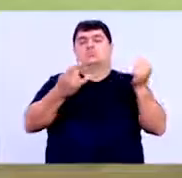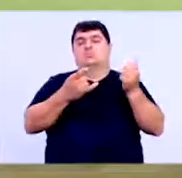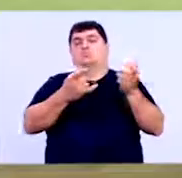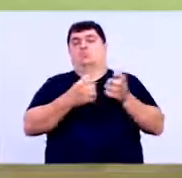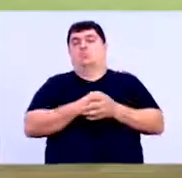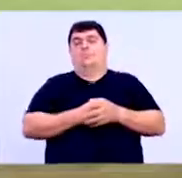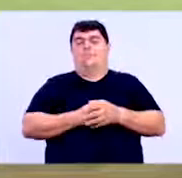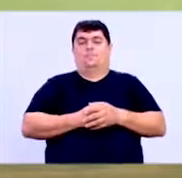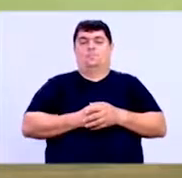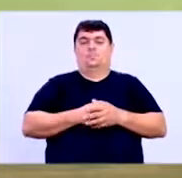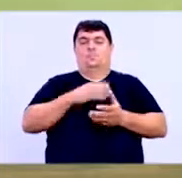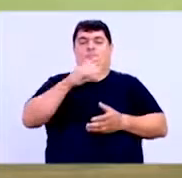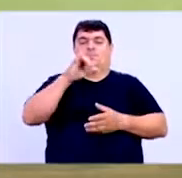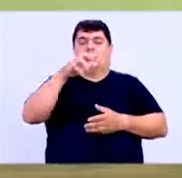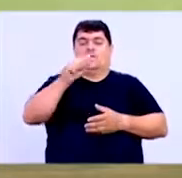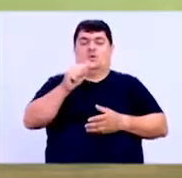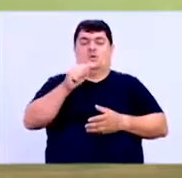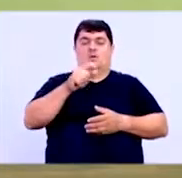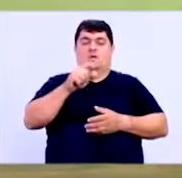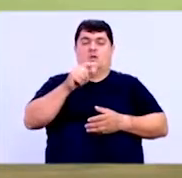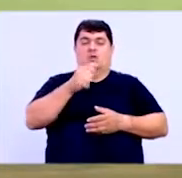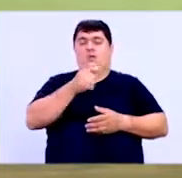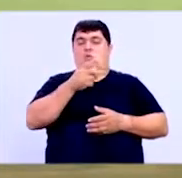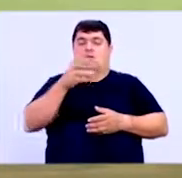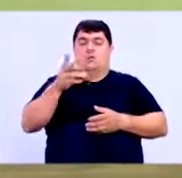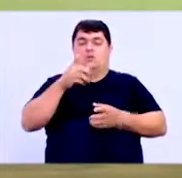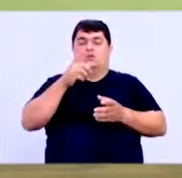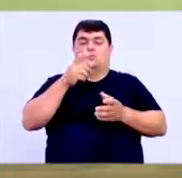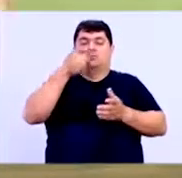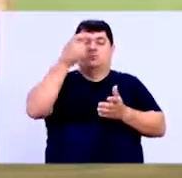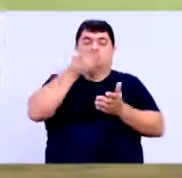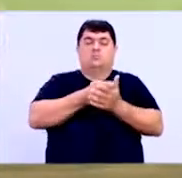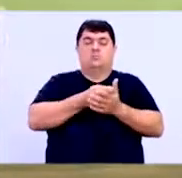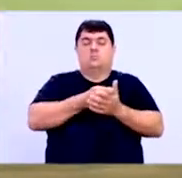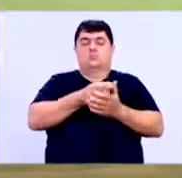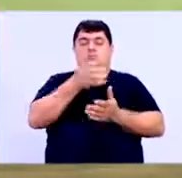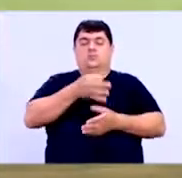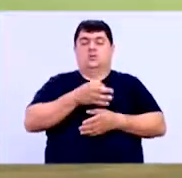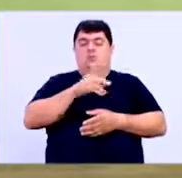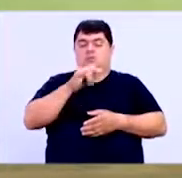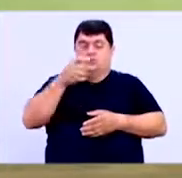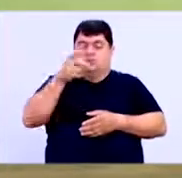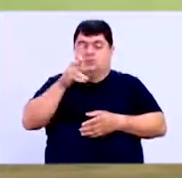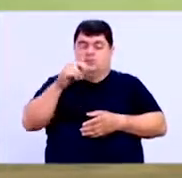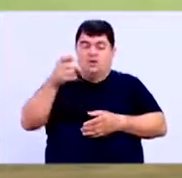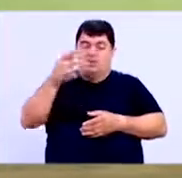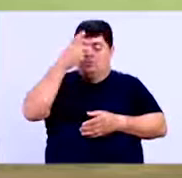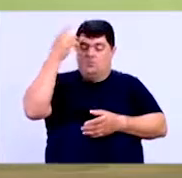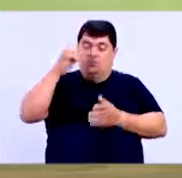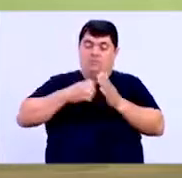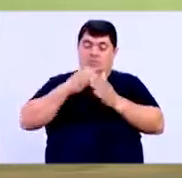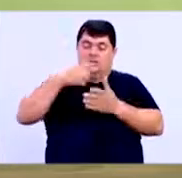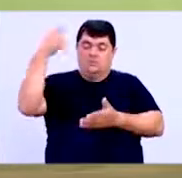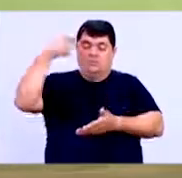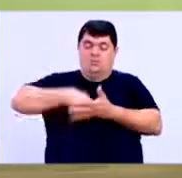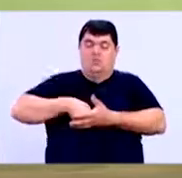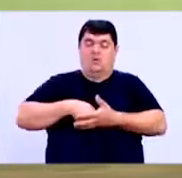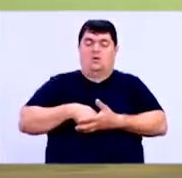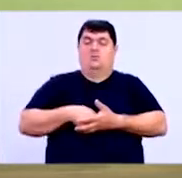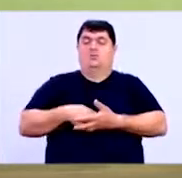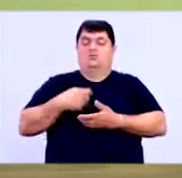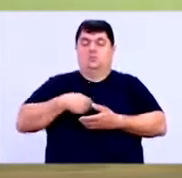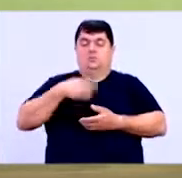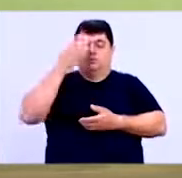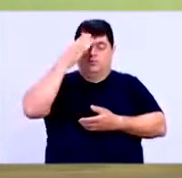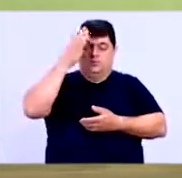aquele financeiro, ele está ligado a quando será o pagamento, ou seja, não o dia que eu fiz a compra, mas o dia que eu vou pagar essa compra. E assim que